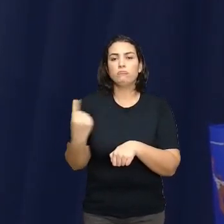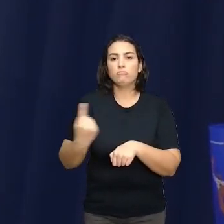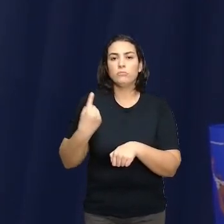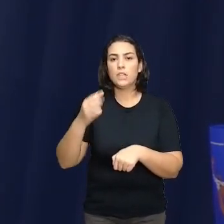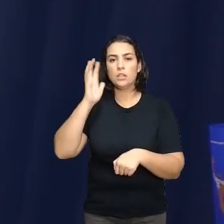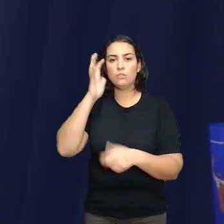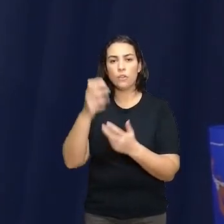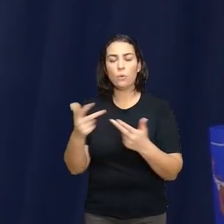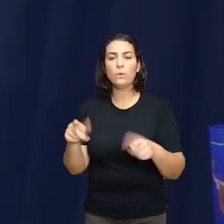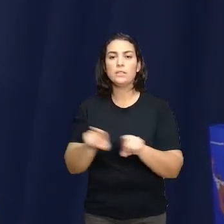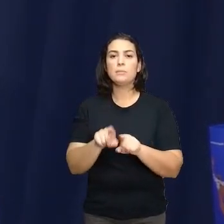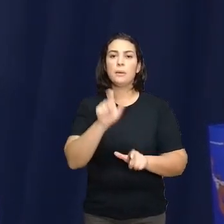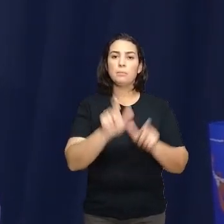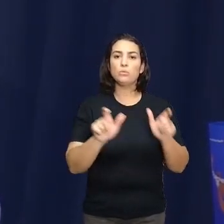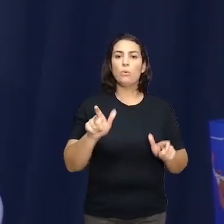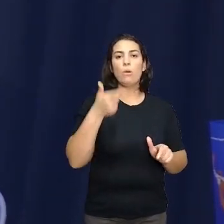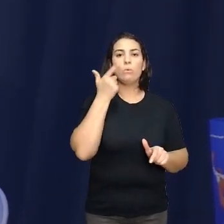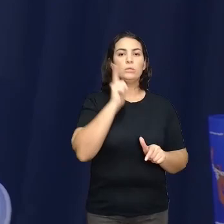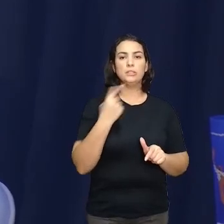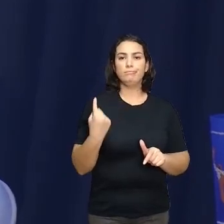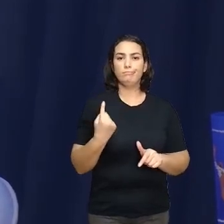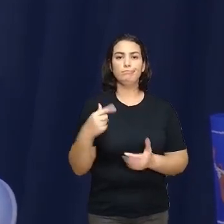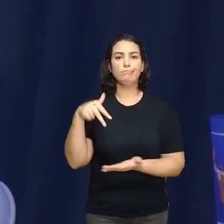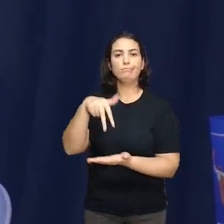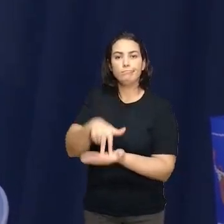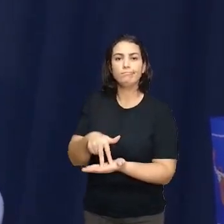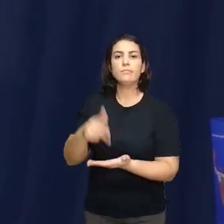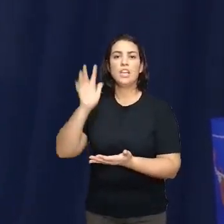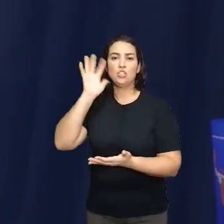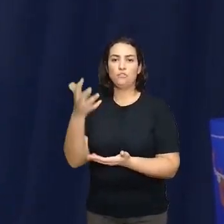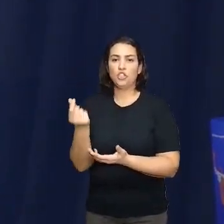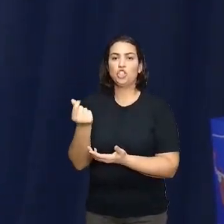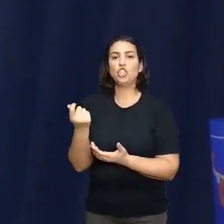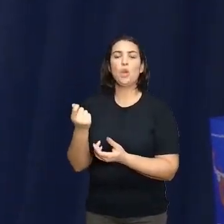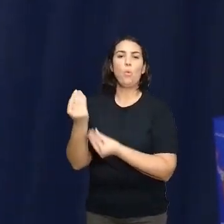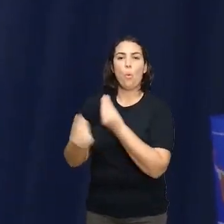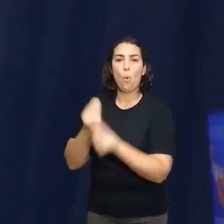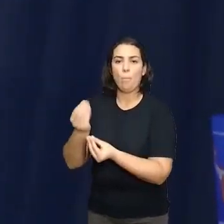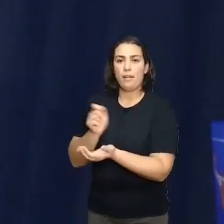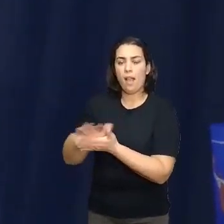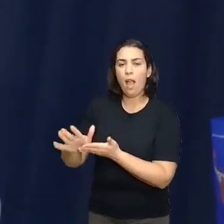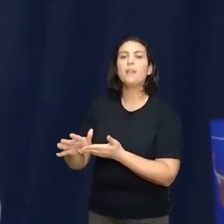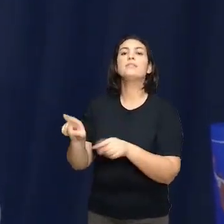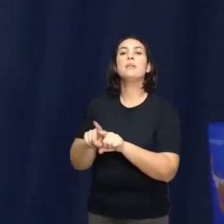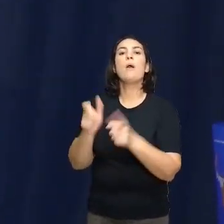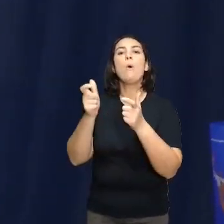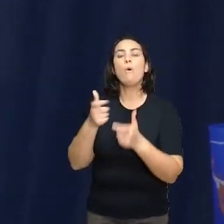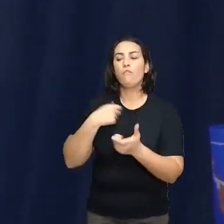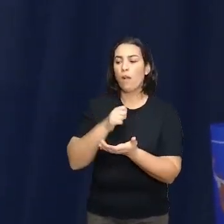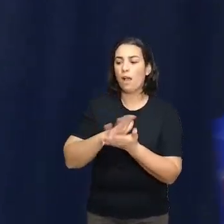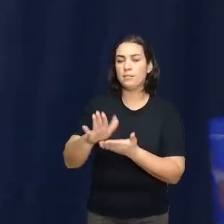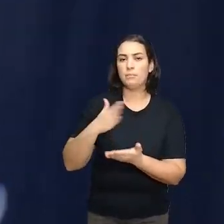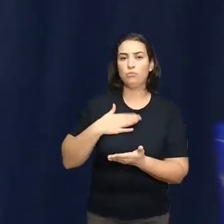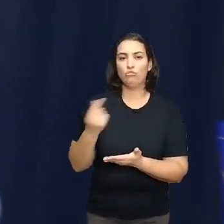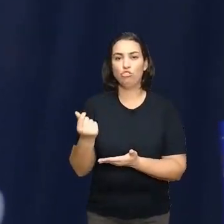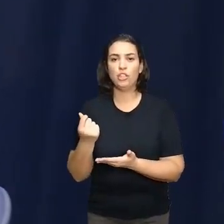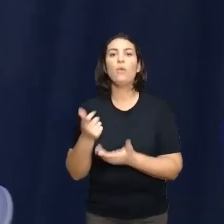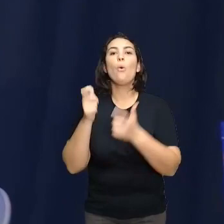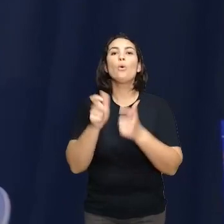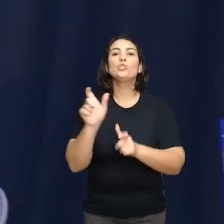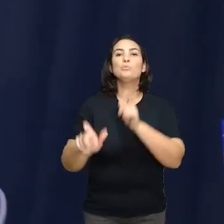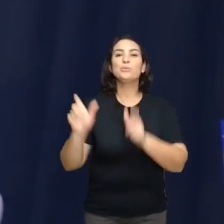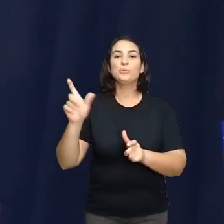do seu próprio dinheiro, de como gastar, de como isso pode ser feito, né? E aonde está sendo gastado, né? Onde que a gente está investindo o nosso